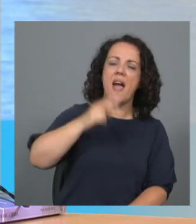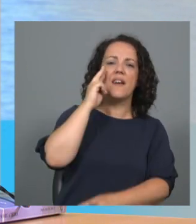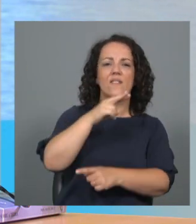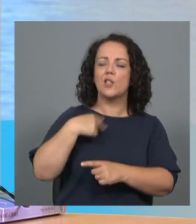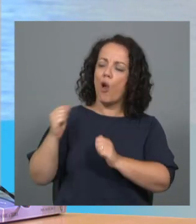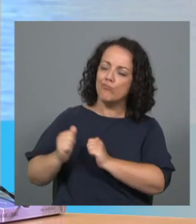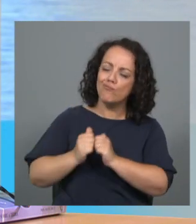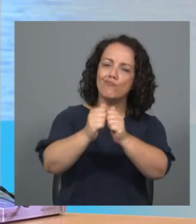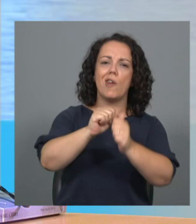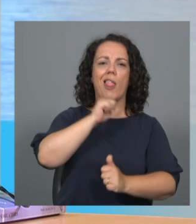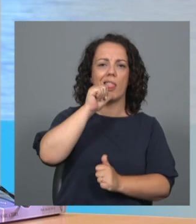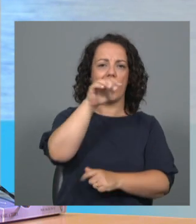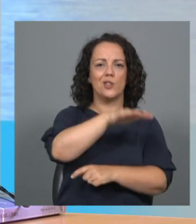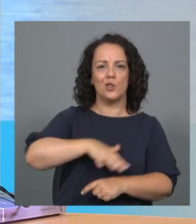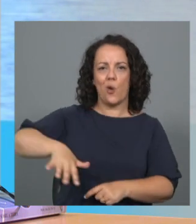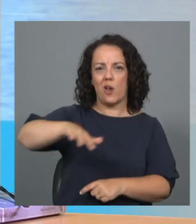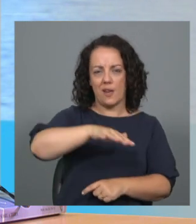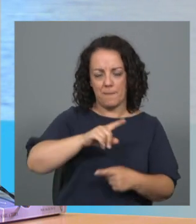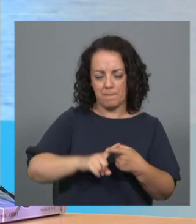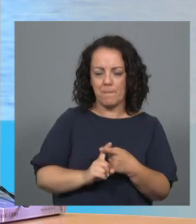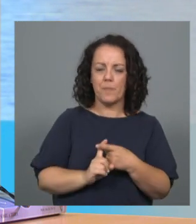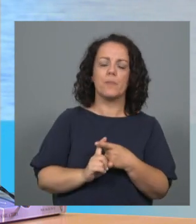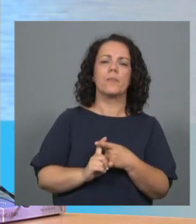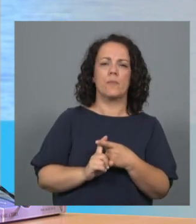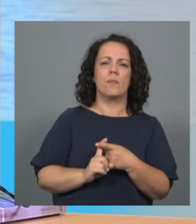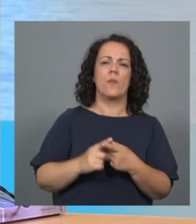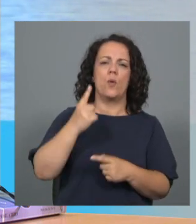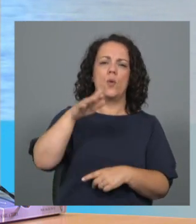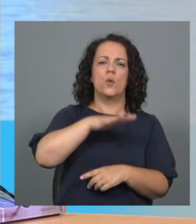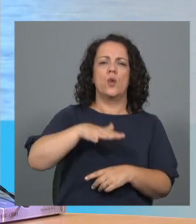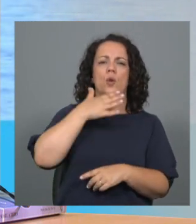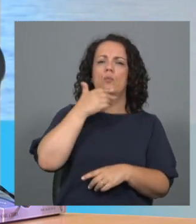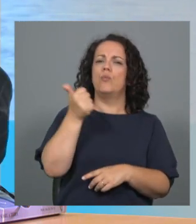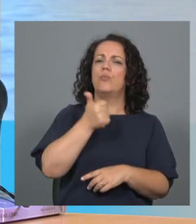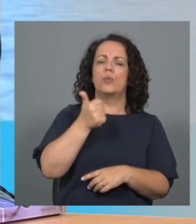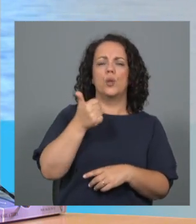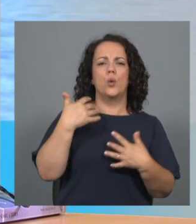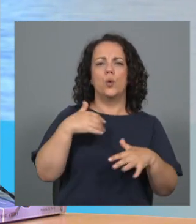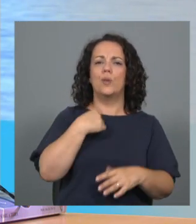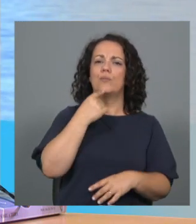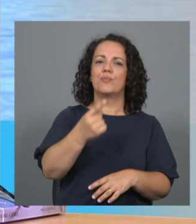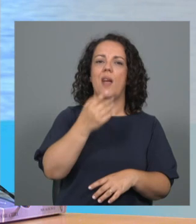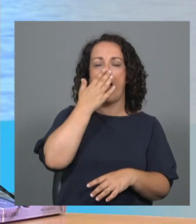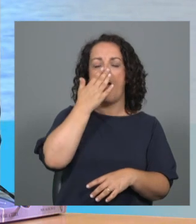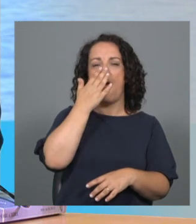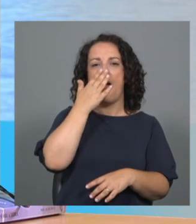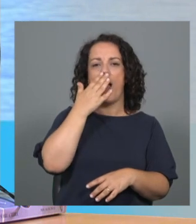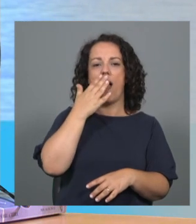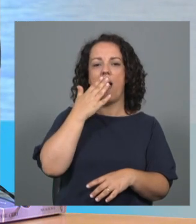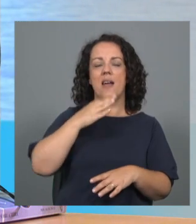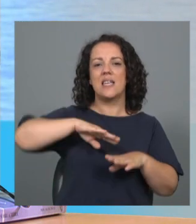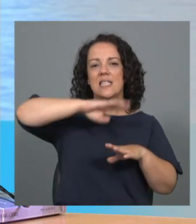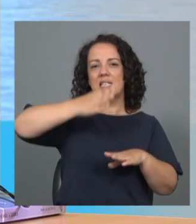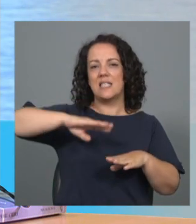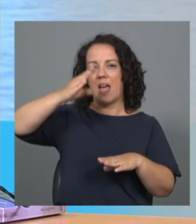há ali uma das zonas mais emblemáticas, mais bonitas, é aquilo que podíamos chamar o conjunto Serra da